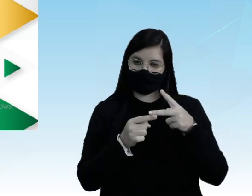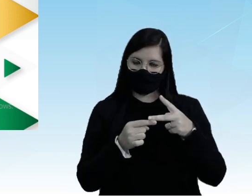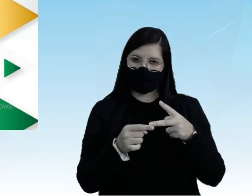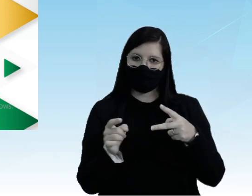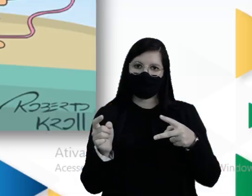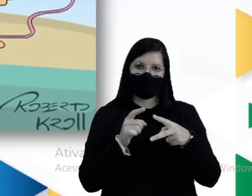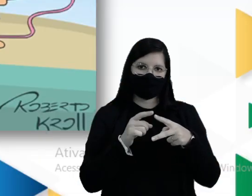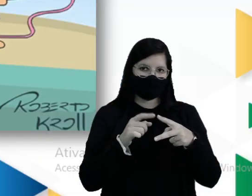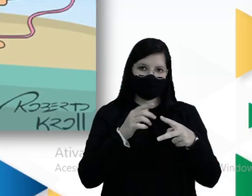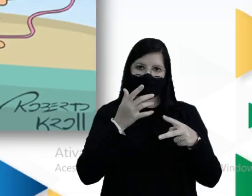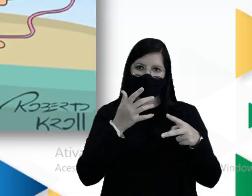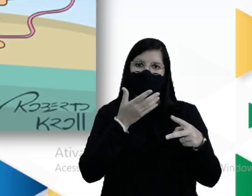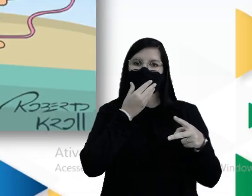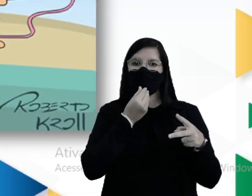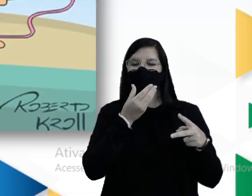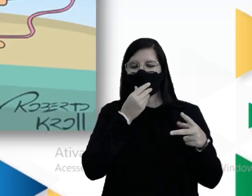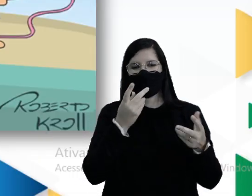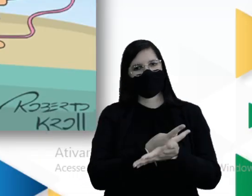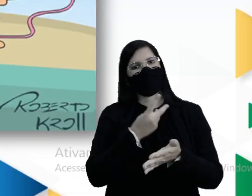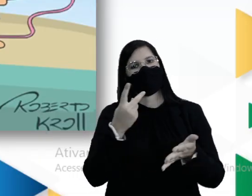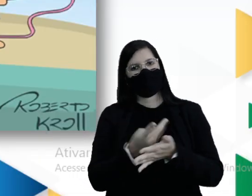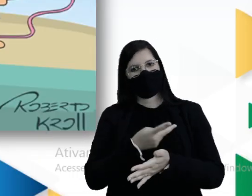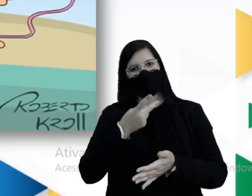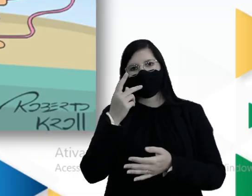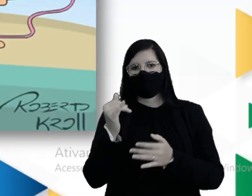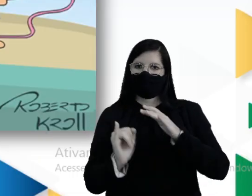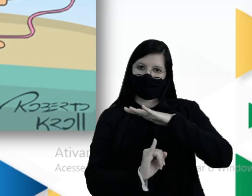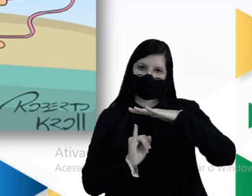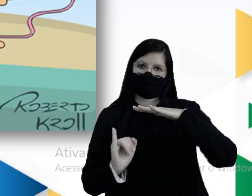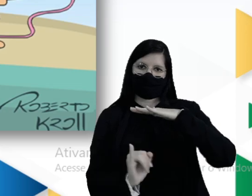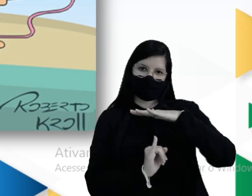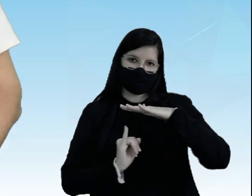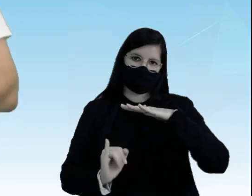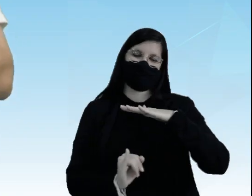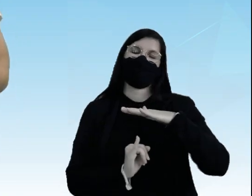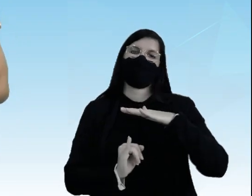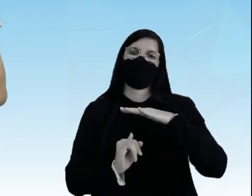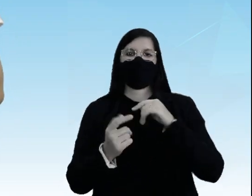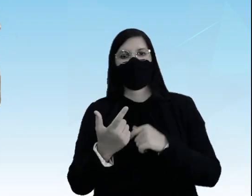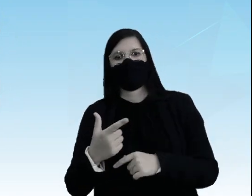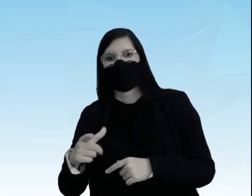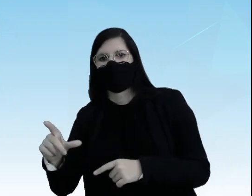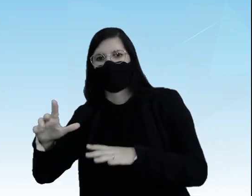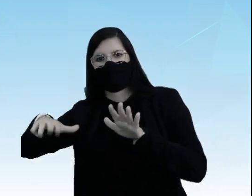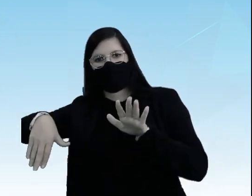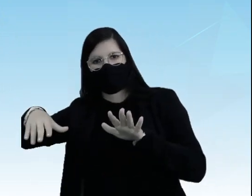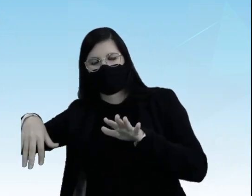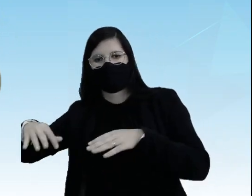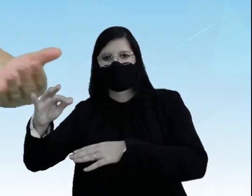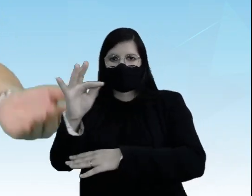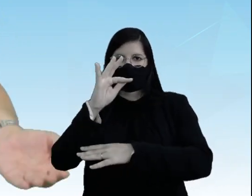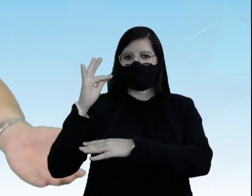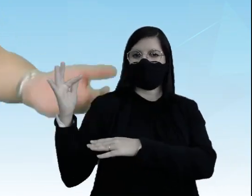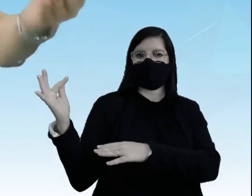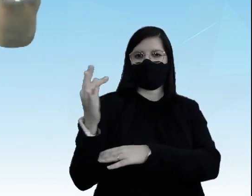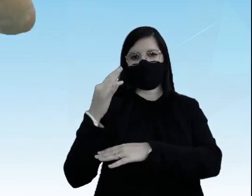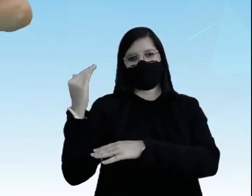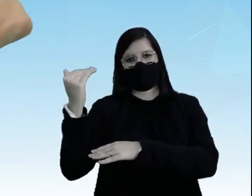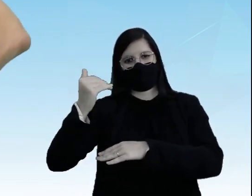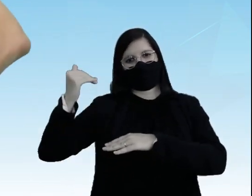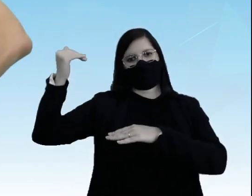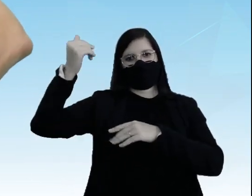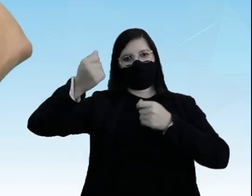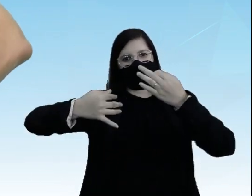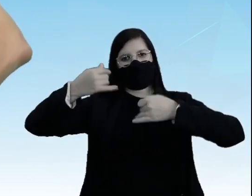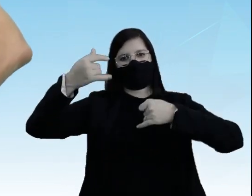que pecou pela questão da informalidade demais e o outro da formalidade. Lembrando que o